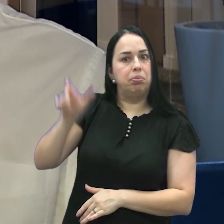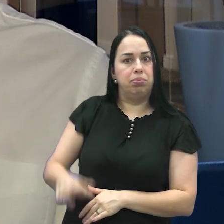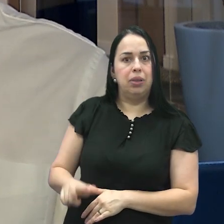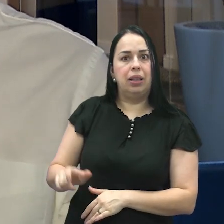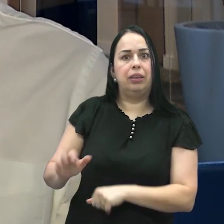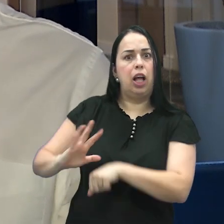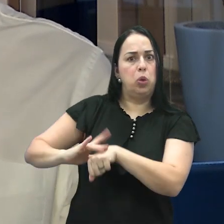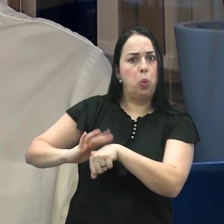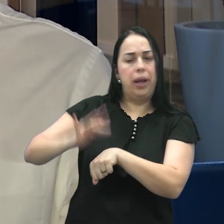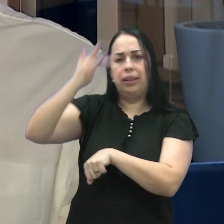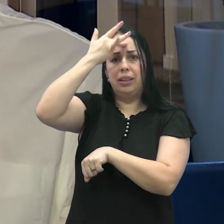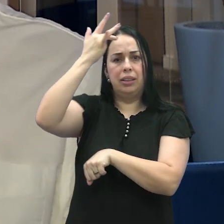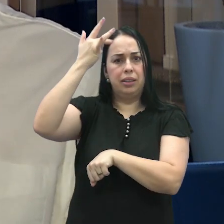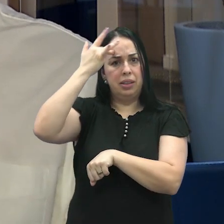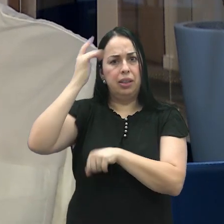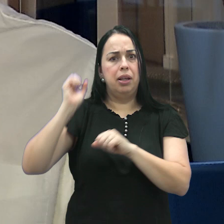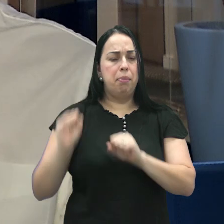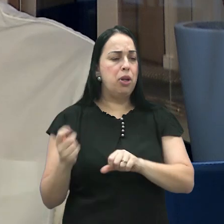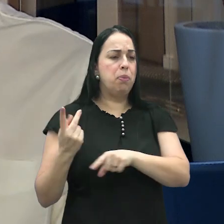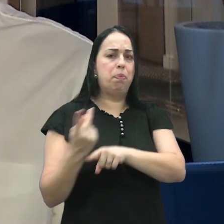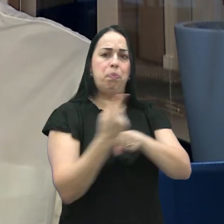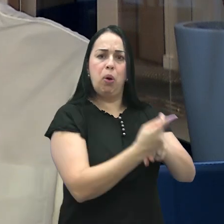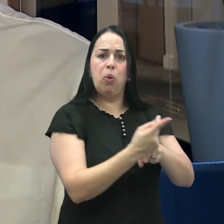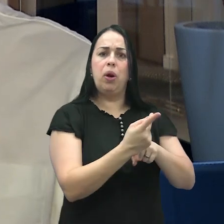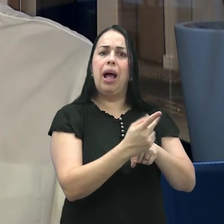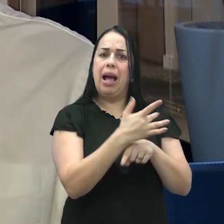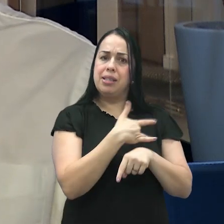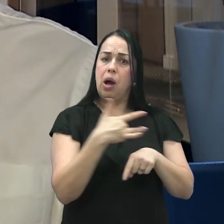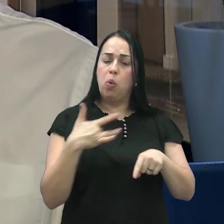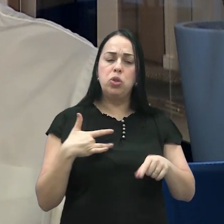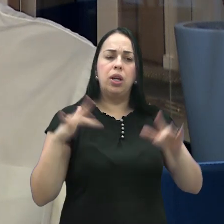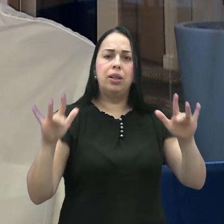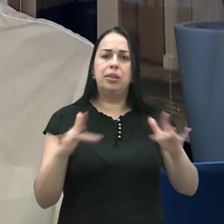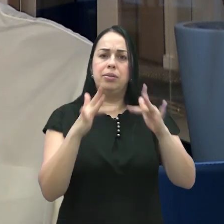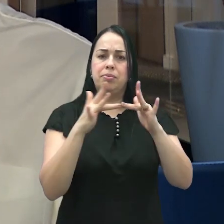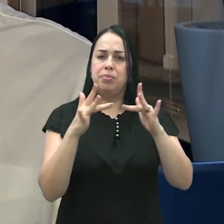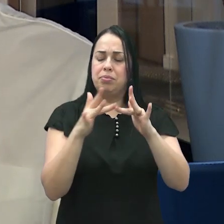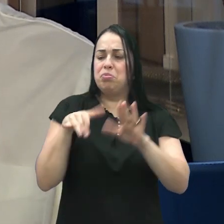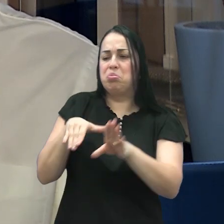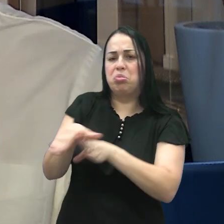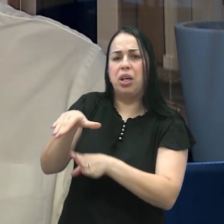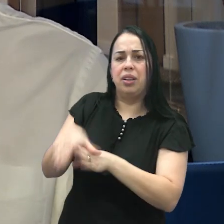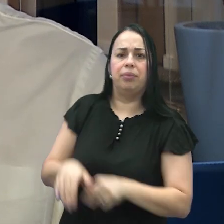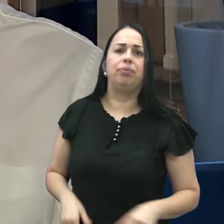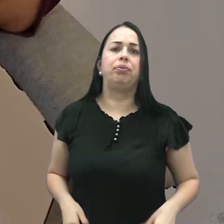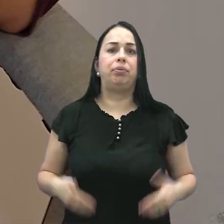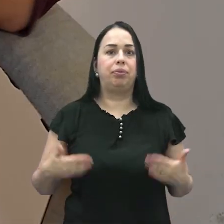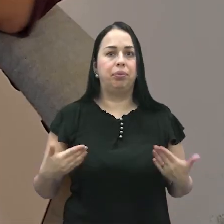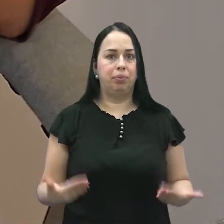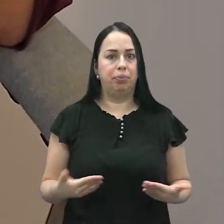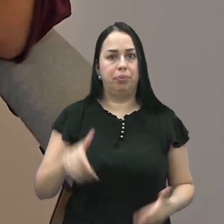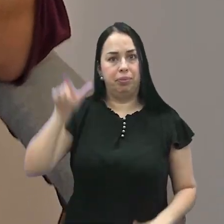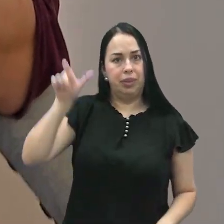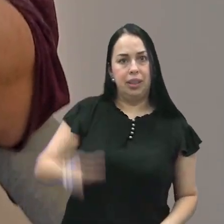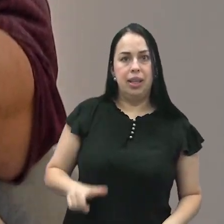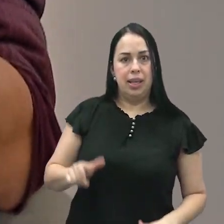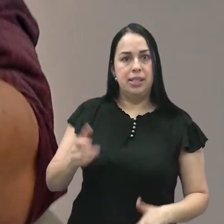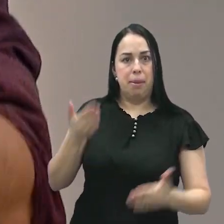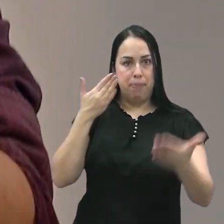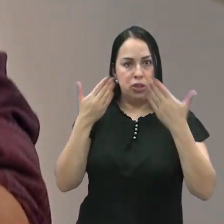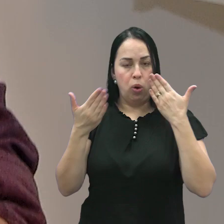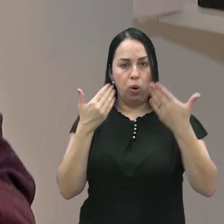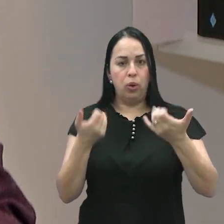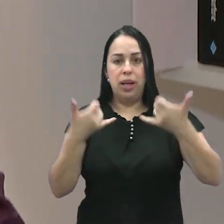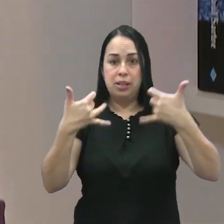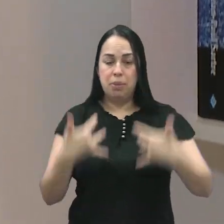colaborador em adoecimento mental, que ele pode procurar o serviço de saúde para a gente fazer as abordagens necessárias. De acordo com esse